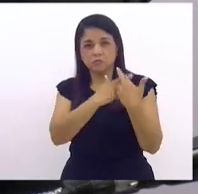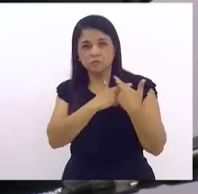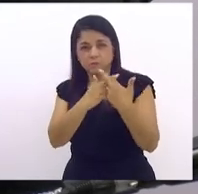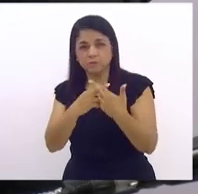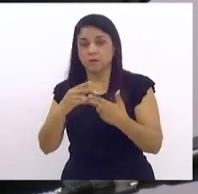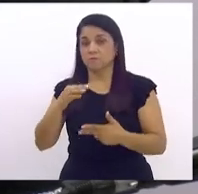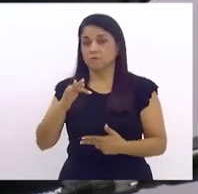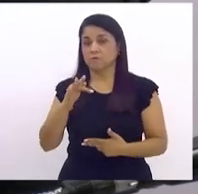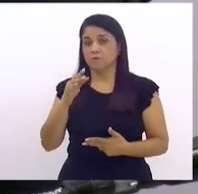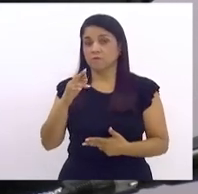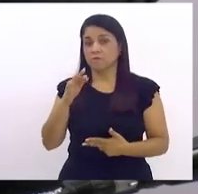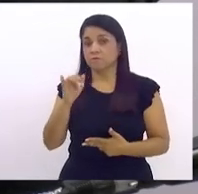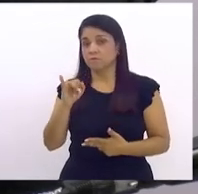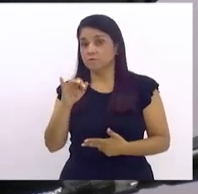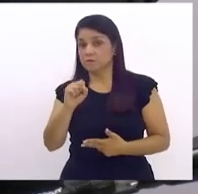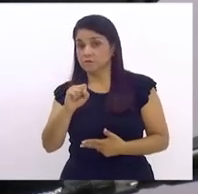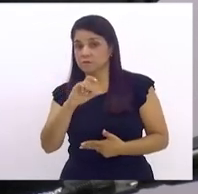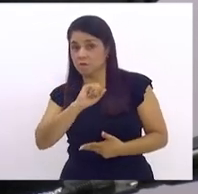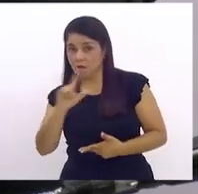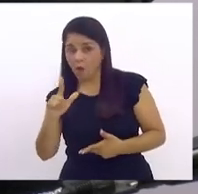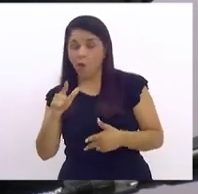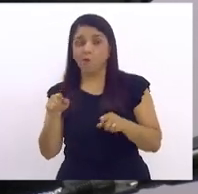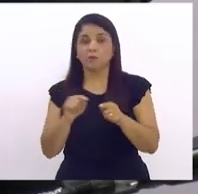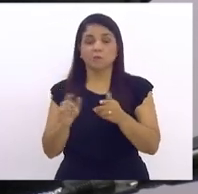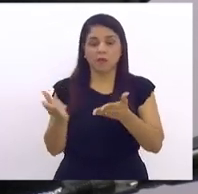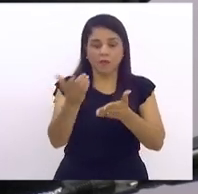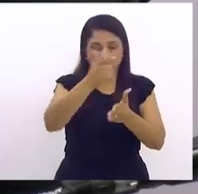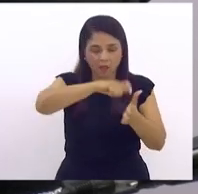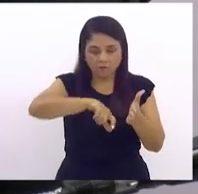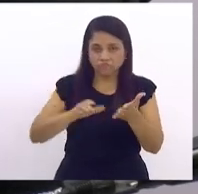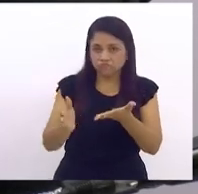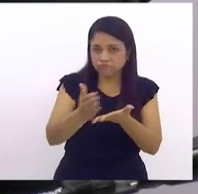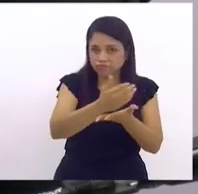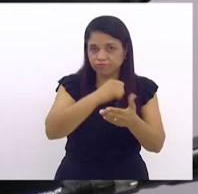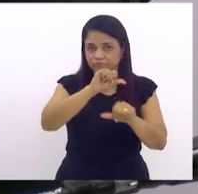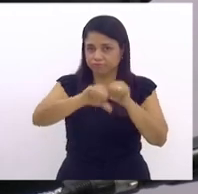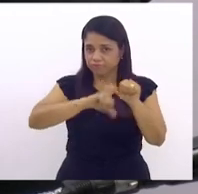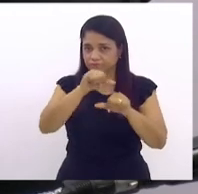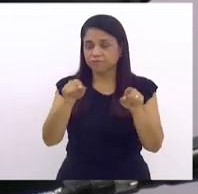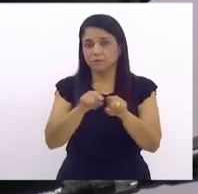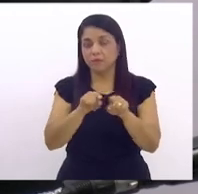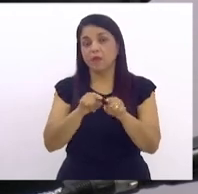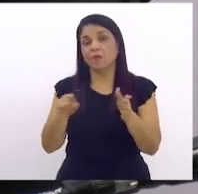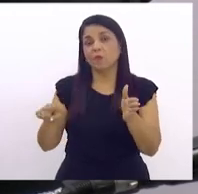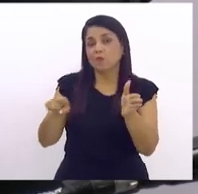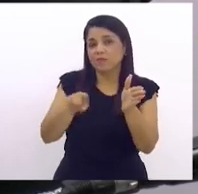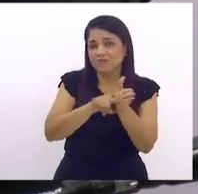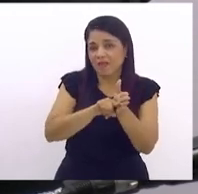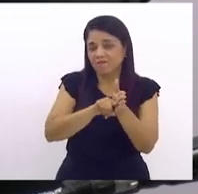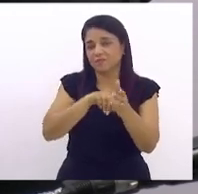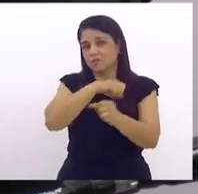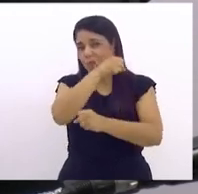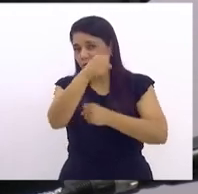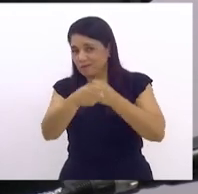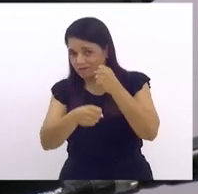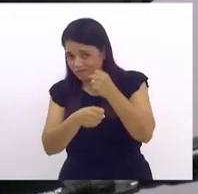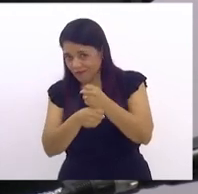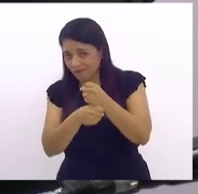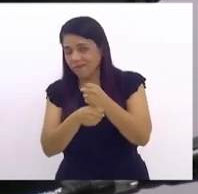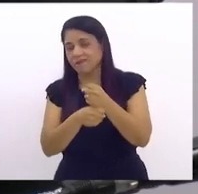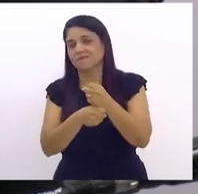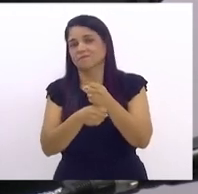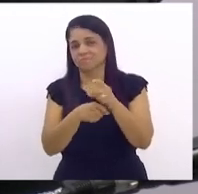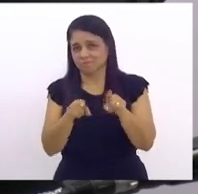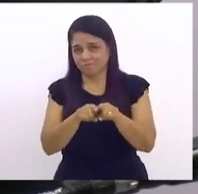fiscal, aos limites do regime de recuperação, ao déficit orçamentário que nós teremos para o próximo exercício e, eventualmente, para o outro